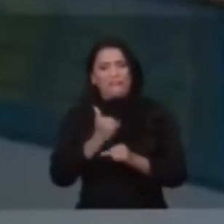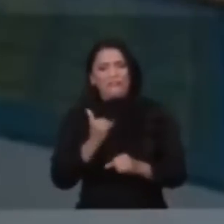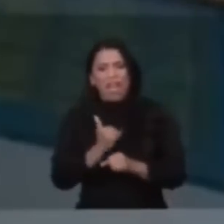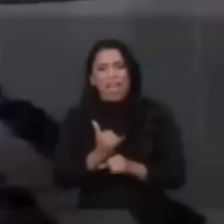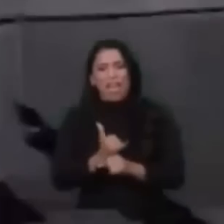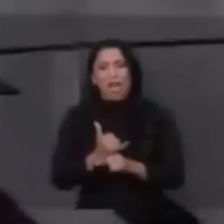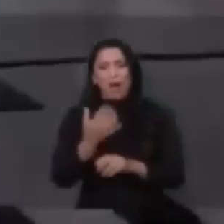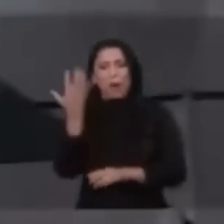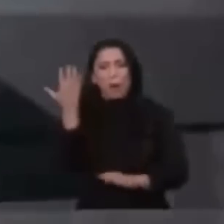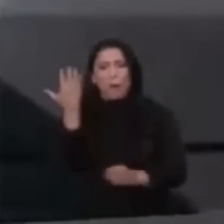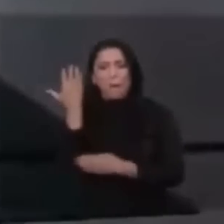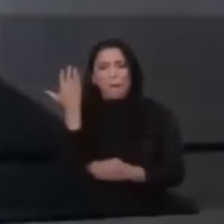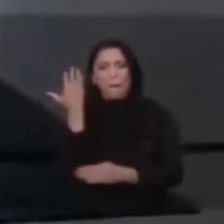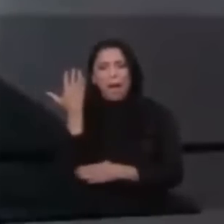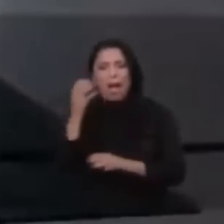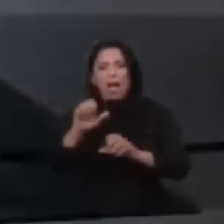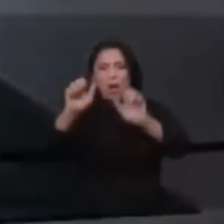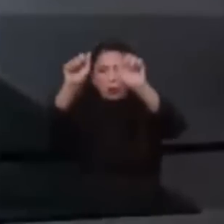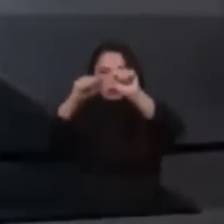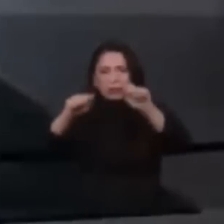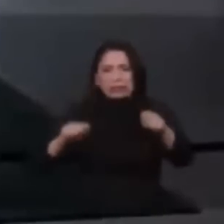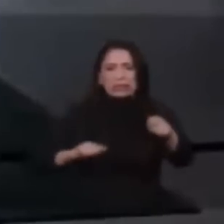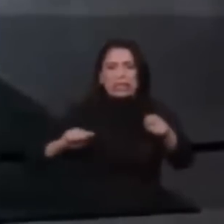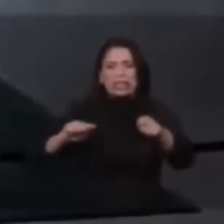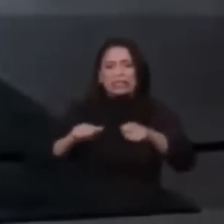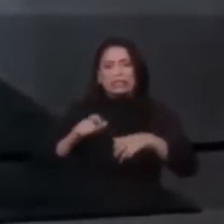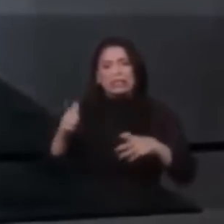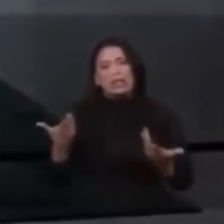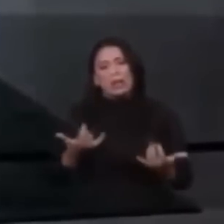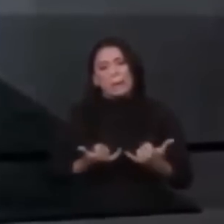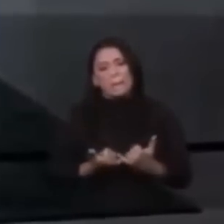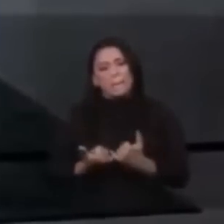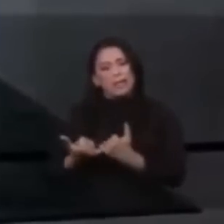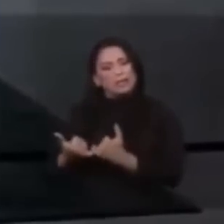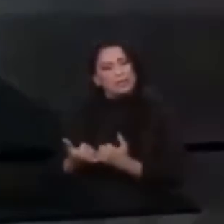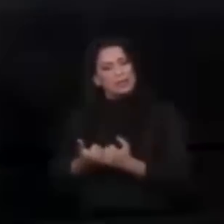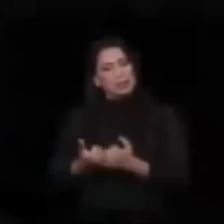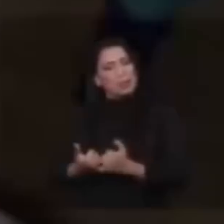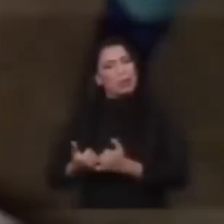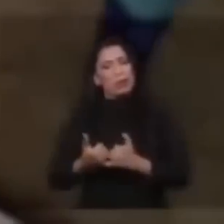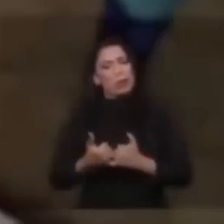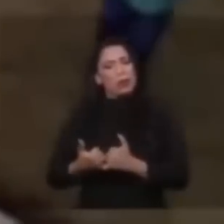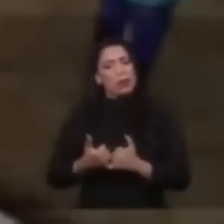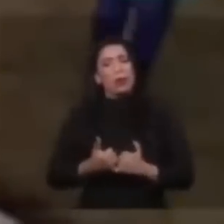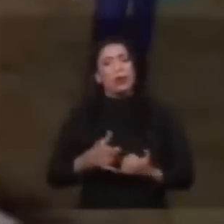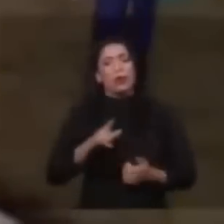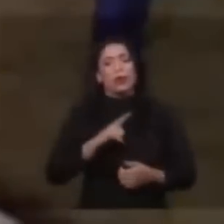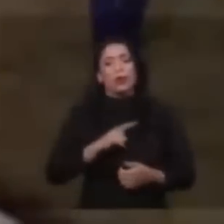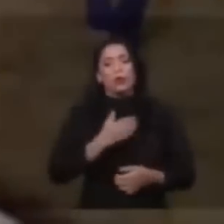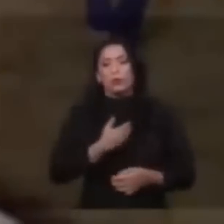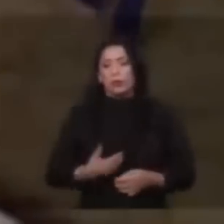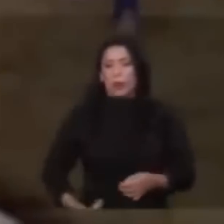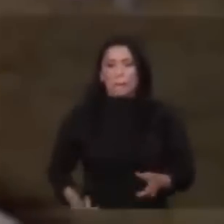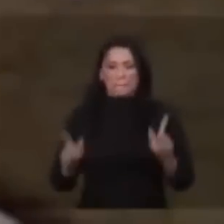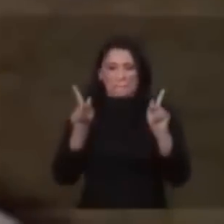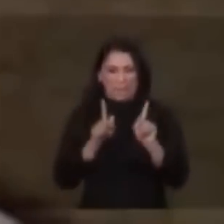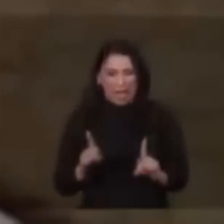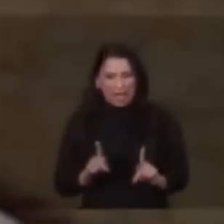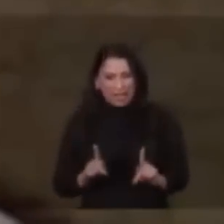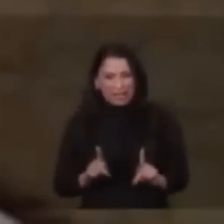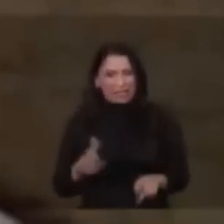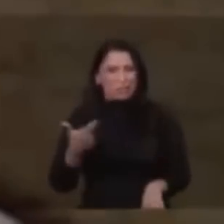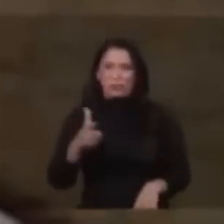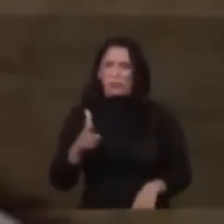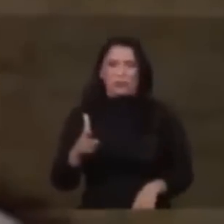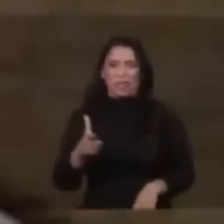de pau é destruindo quatro destruindo o patrimônio público não há nada de Pacífico nesses atos